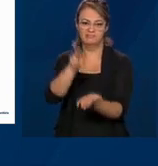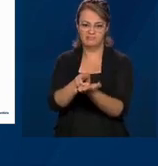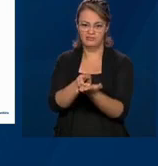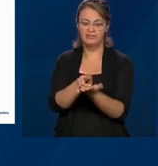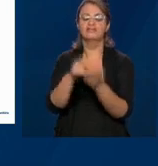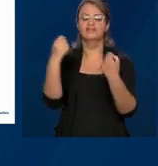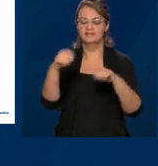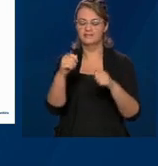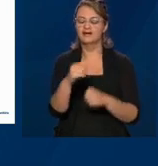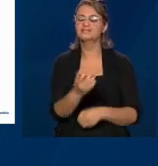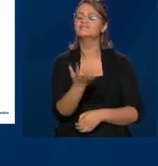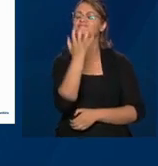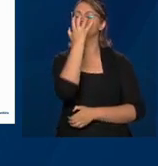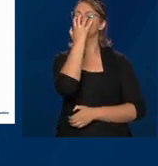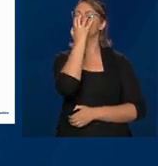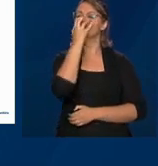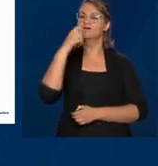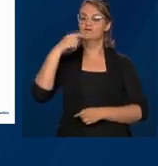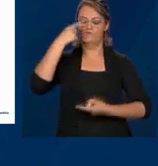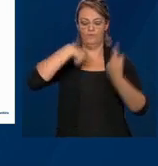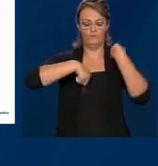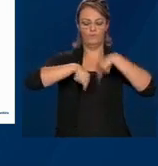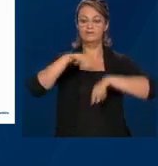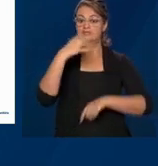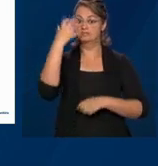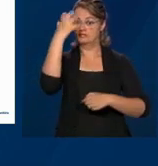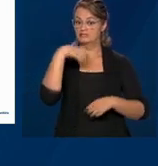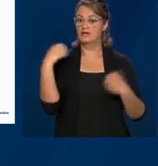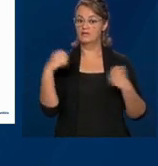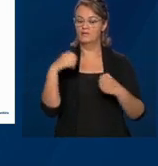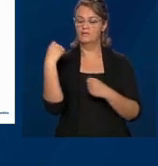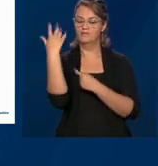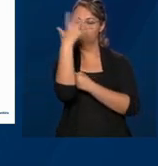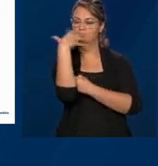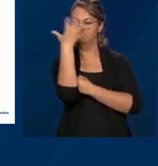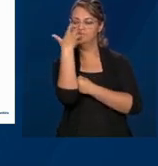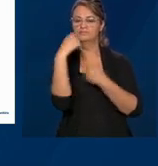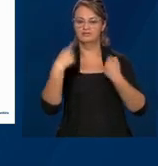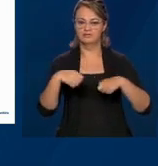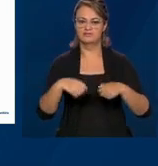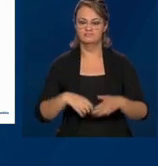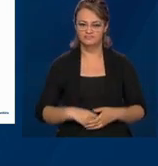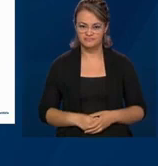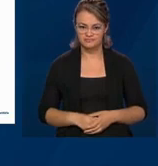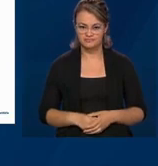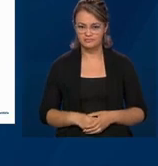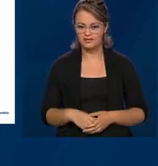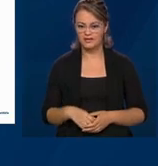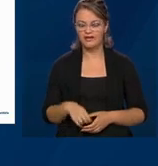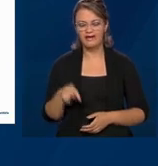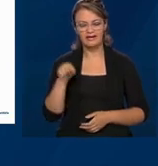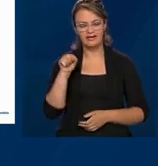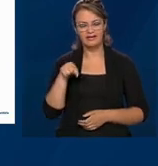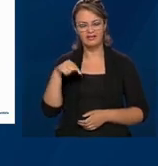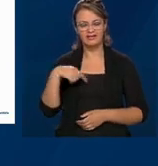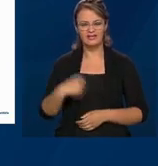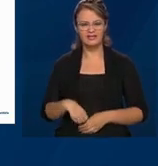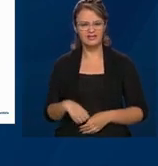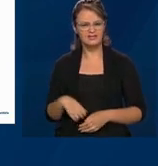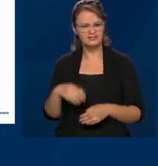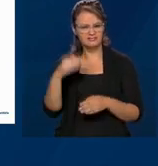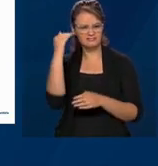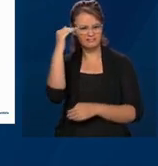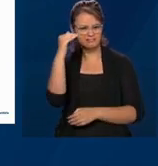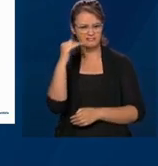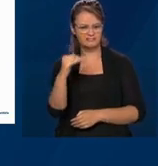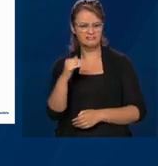de oxigênio de alto fluxo ou ventilação mecânica. É importante destacar esse agrupamento por